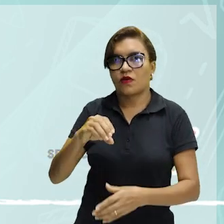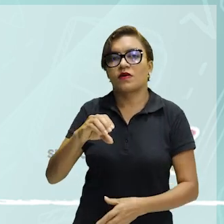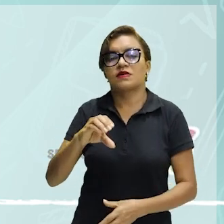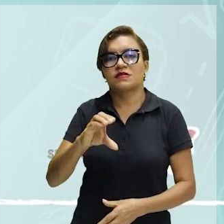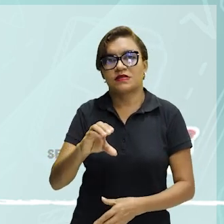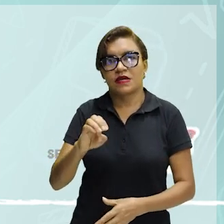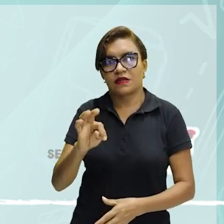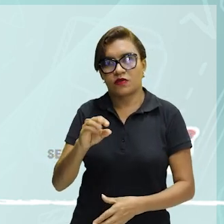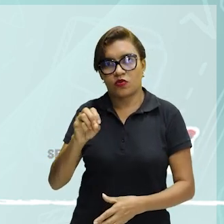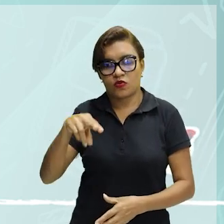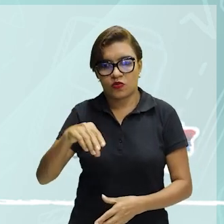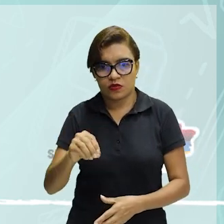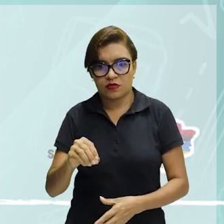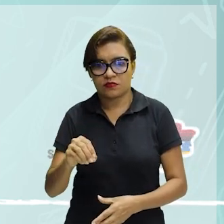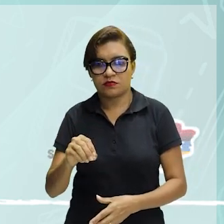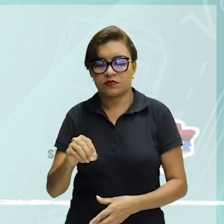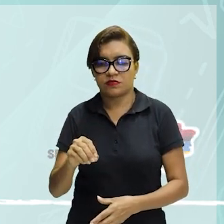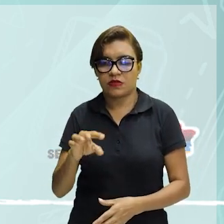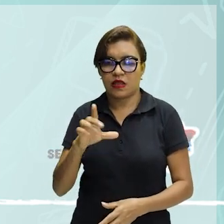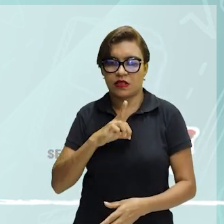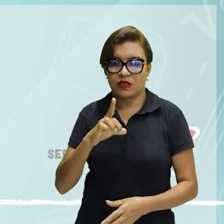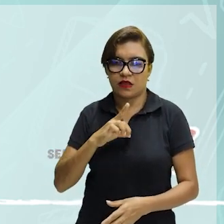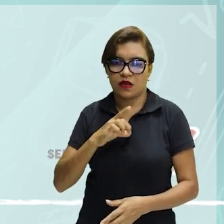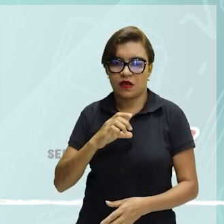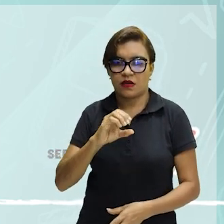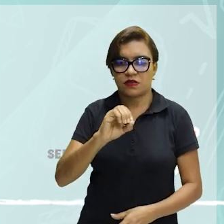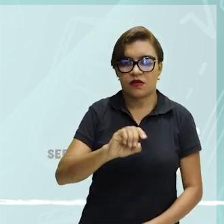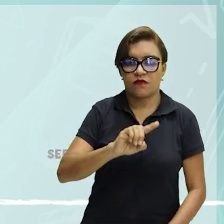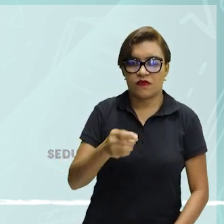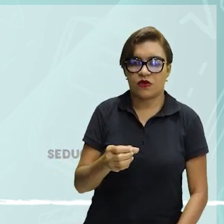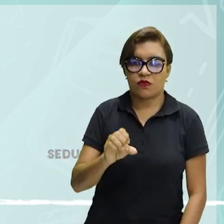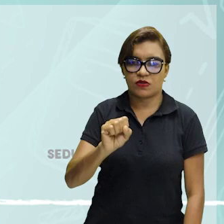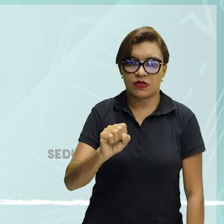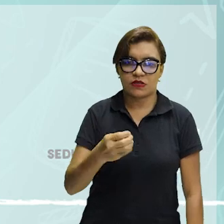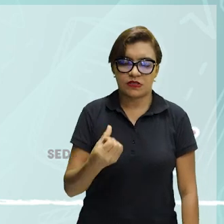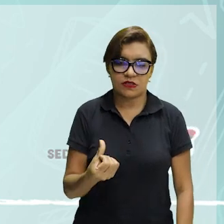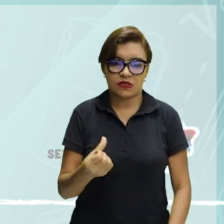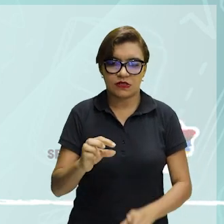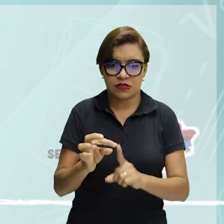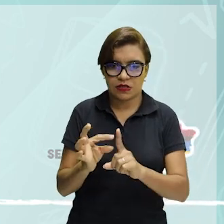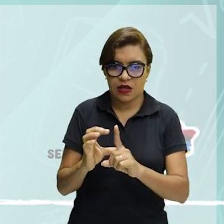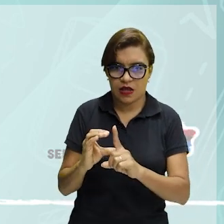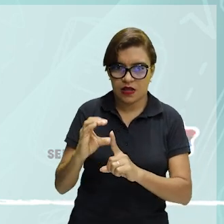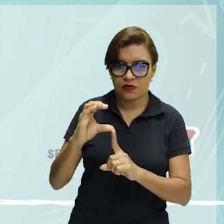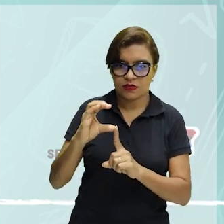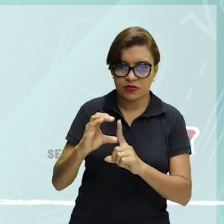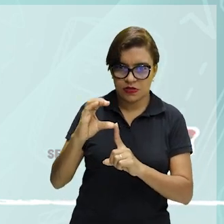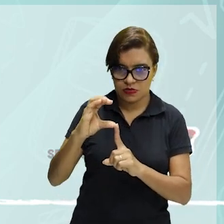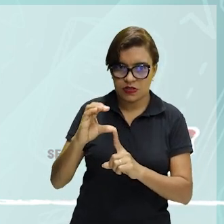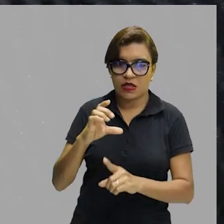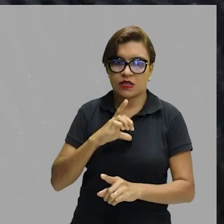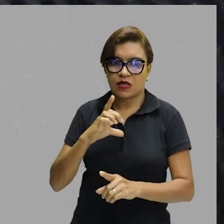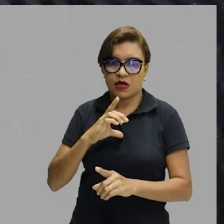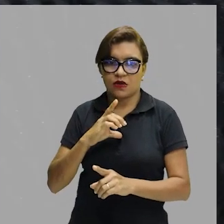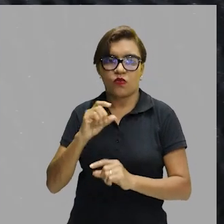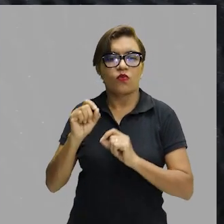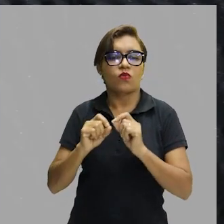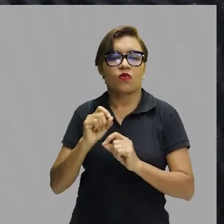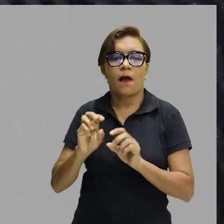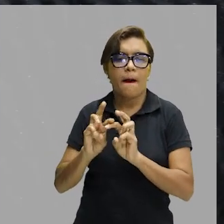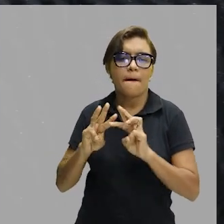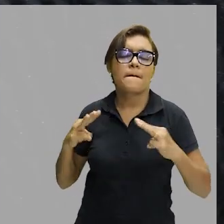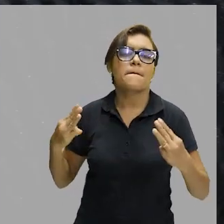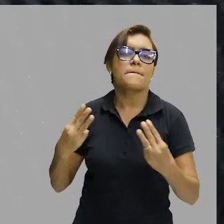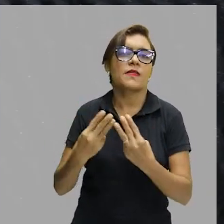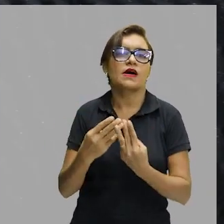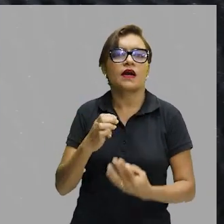de 0,86 graus Celsius na temperatura de ebulição da acetona. Então, qual foi a massa de